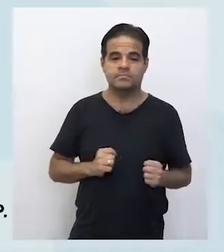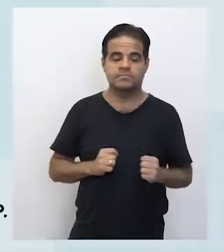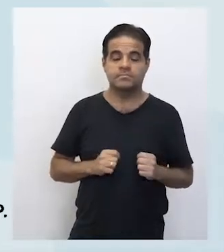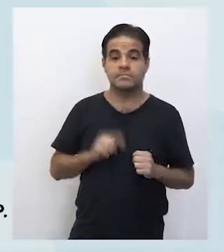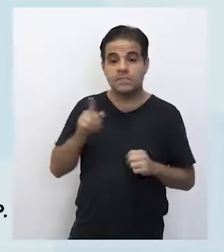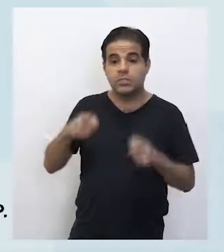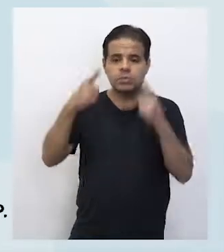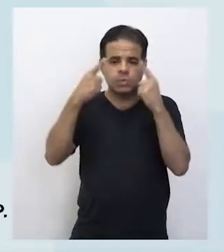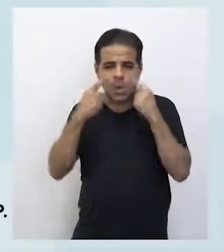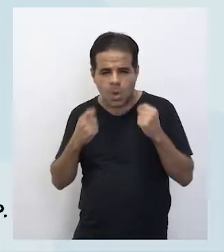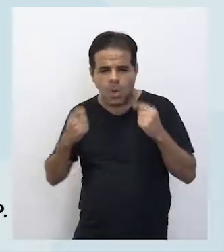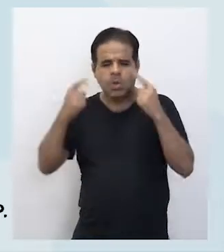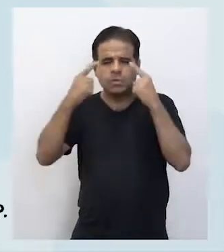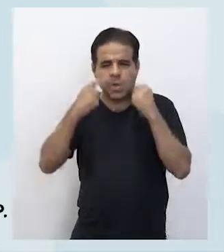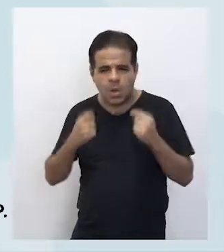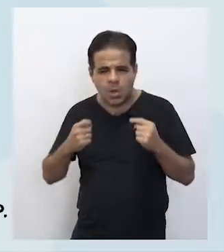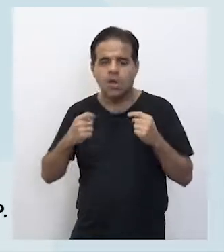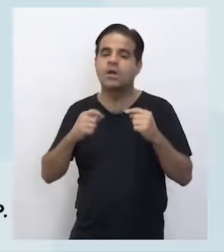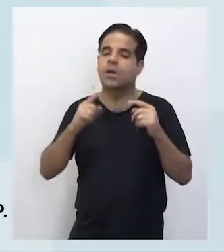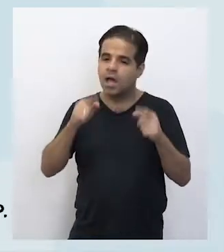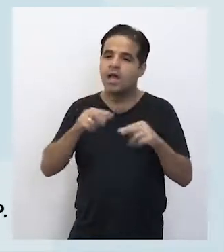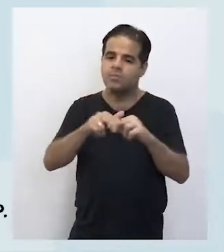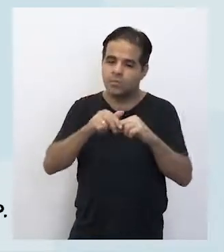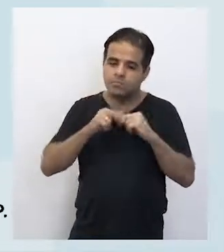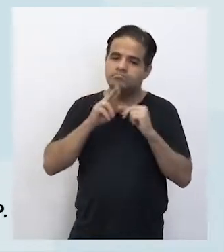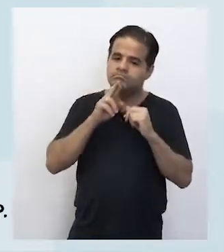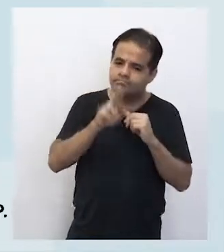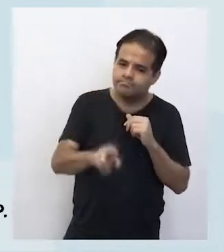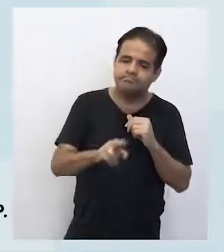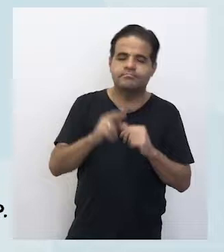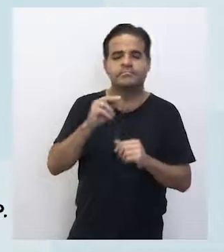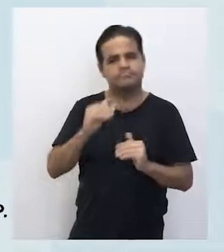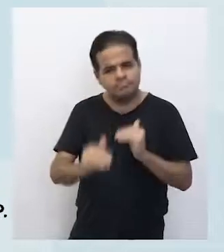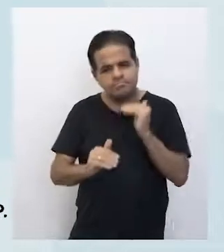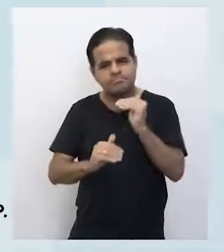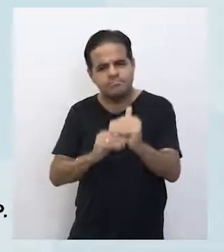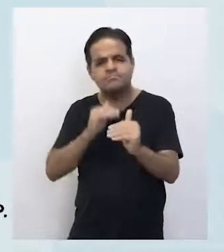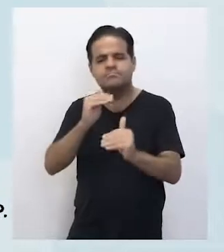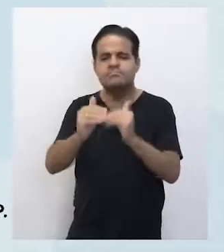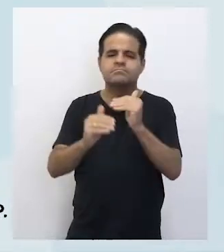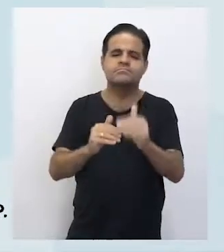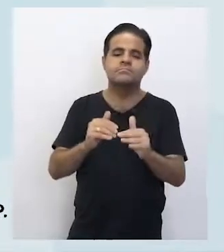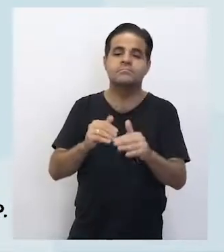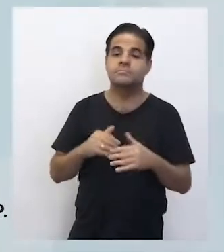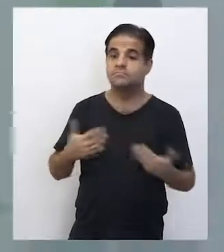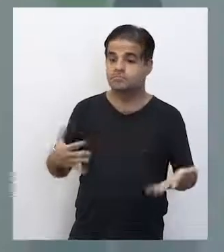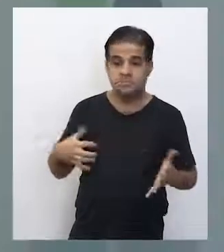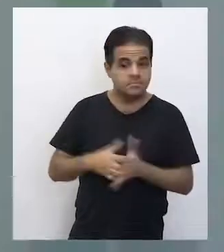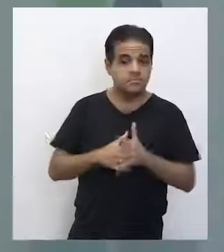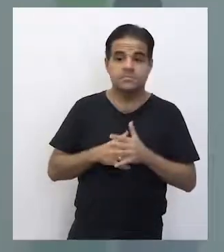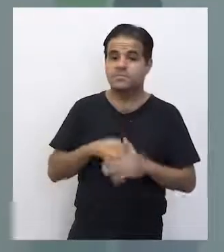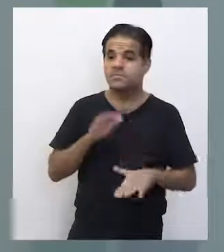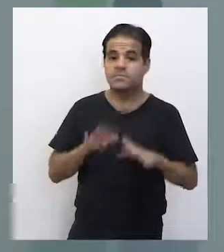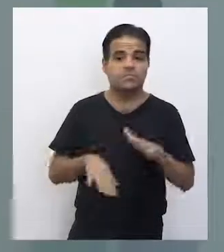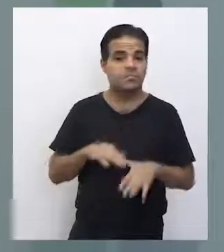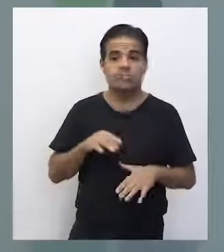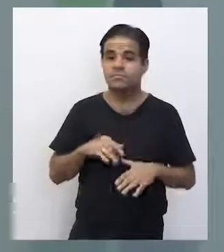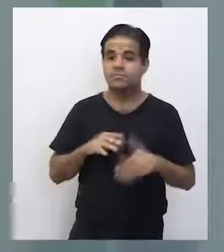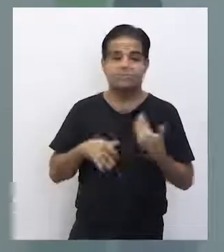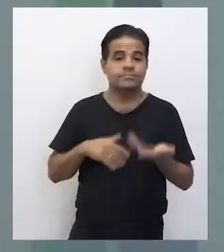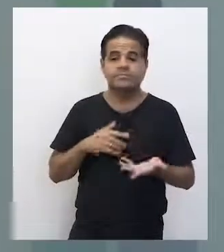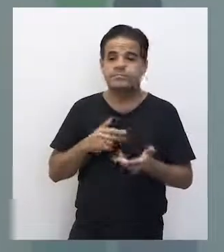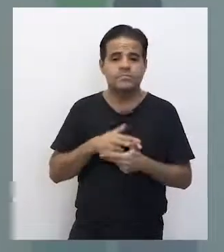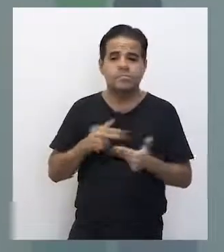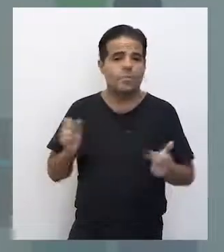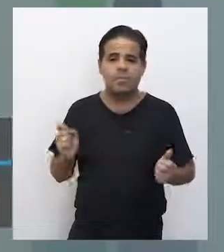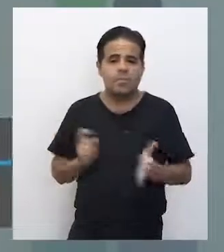esse choro foi a consequência de um processo. A causa nem sempre é uma coisa